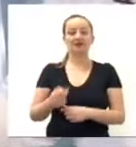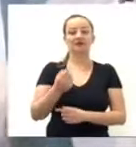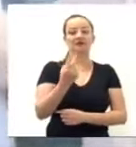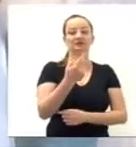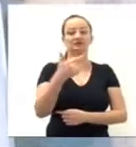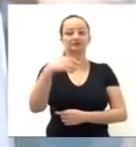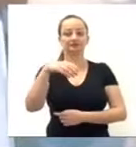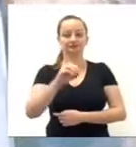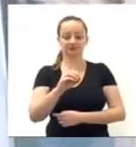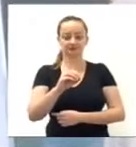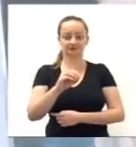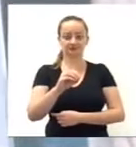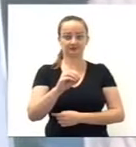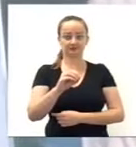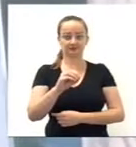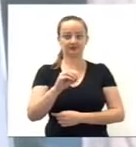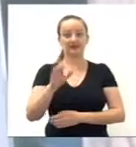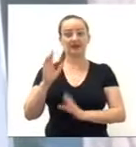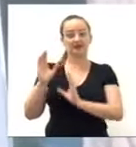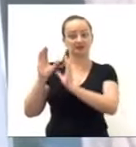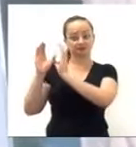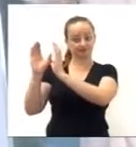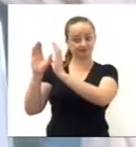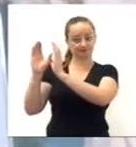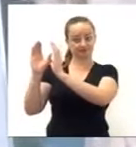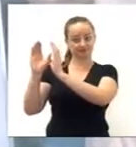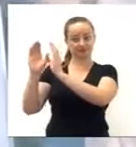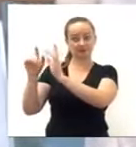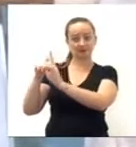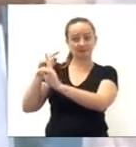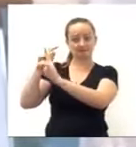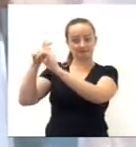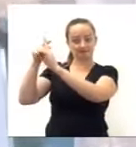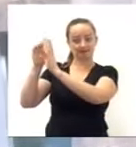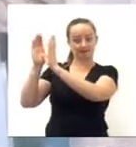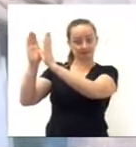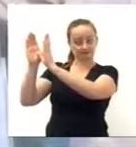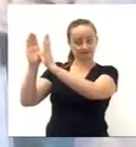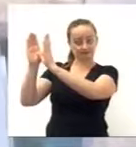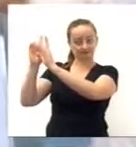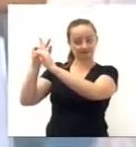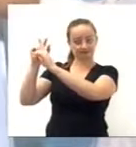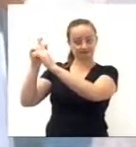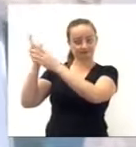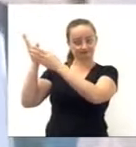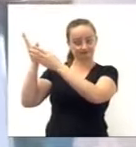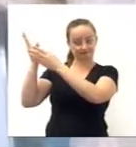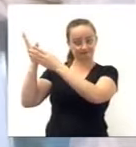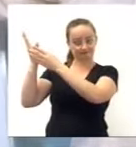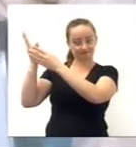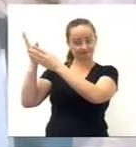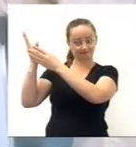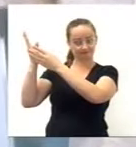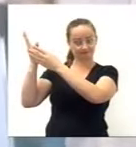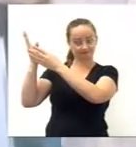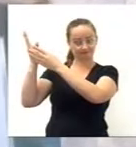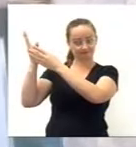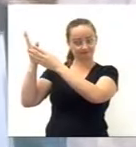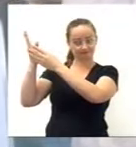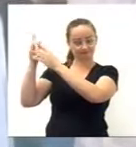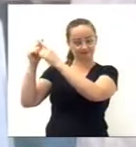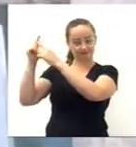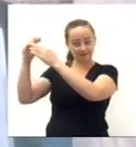Bom, eu tenho esse pedaço mais, né, ó, eu tenho esse pedaço aqui inteiro, ó, π